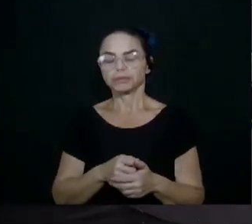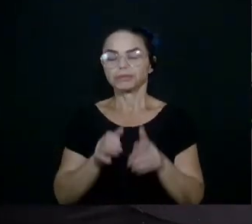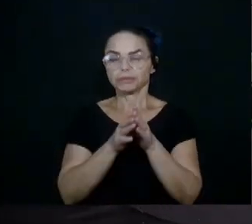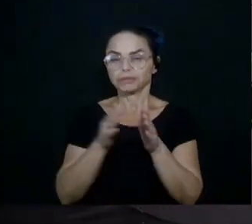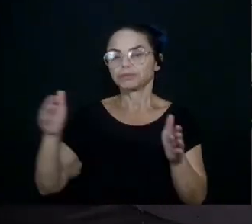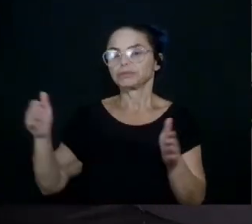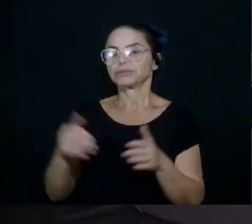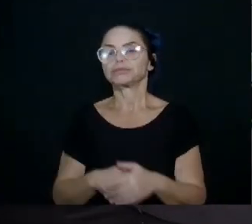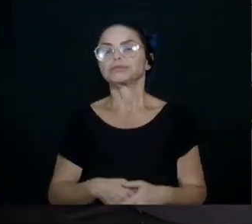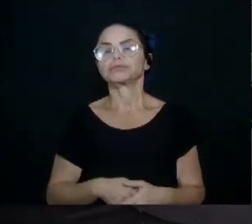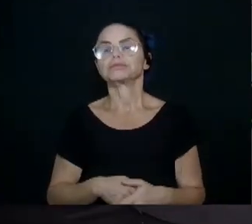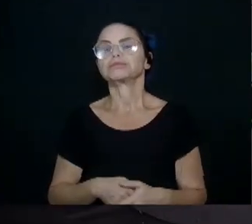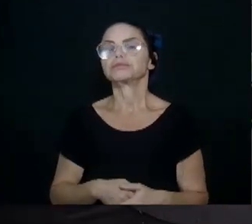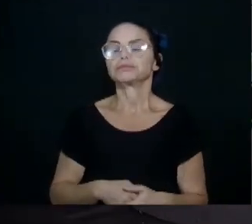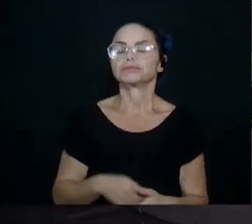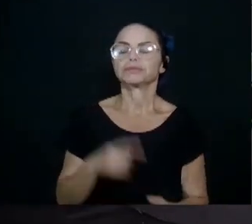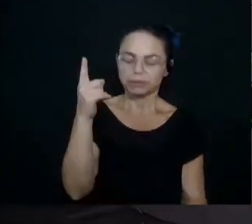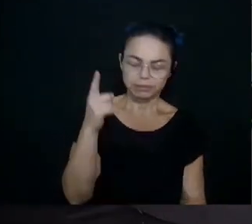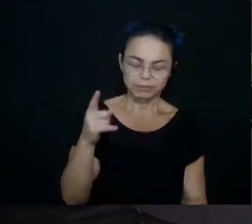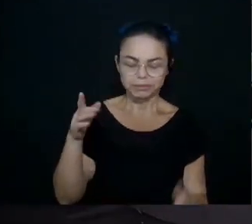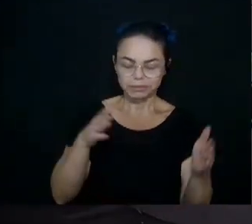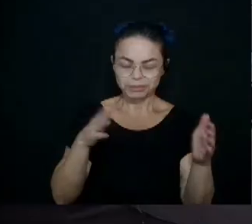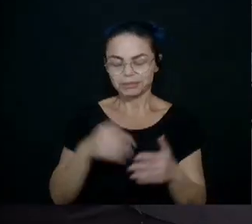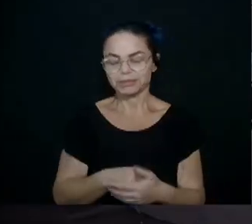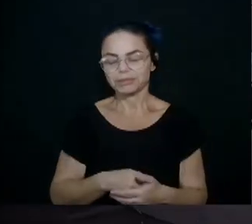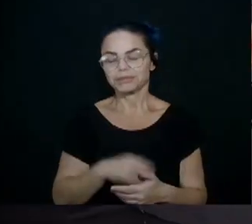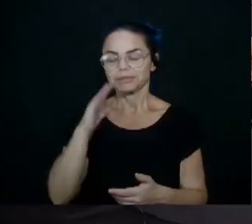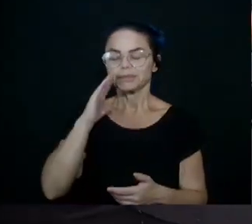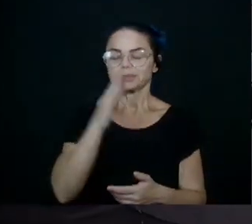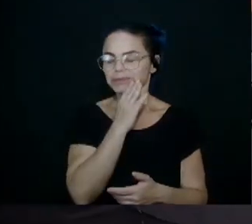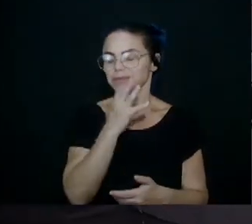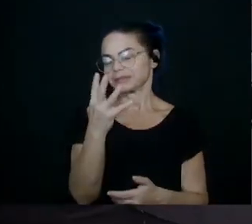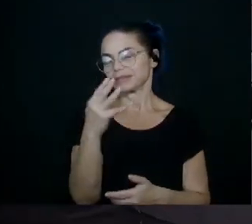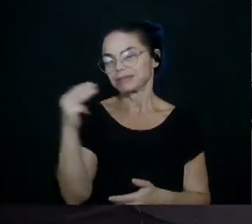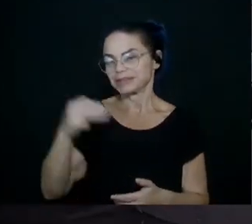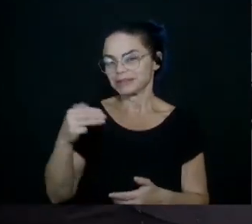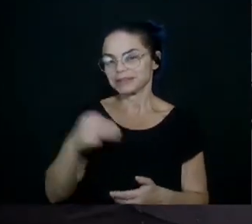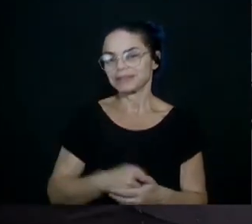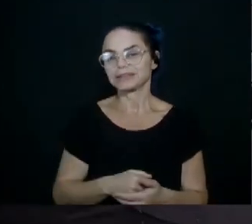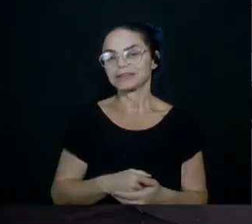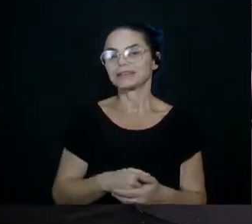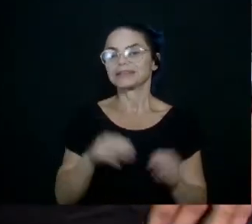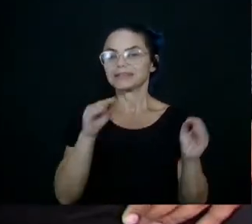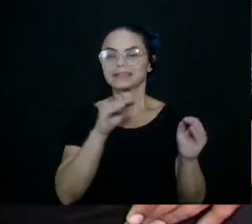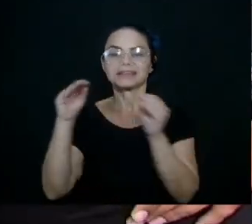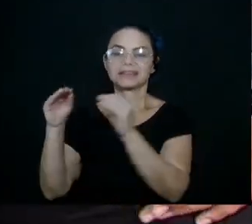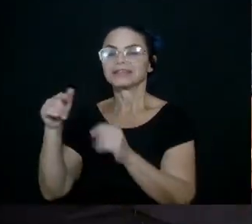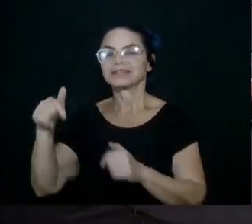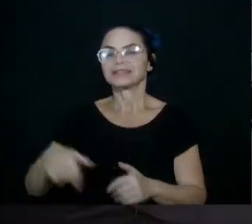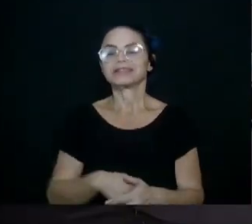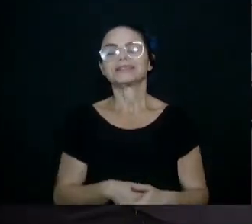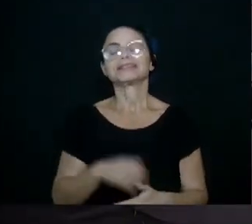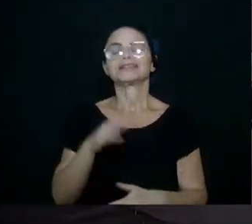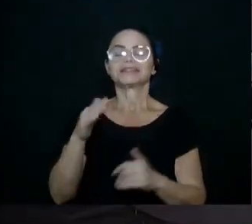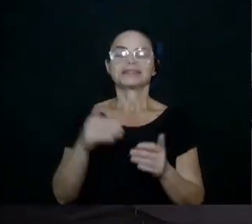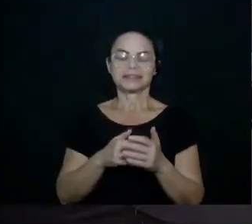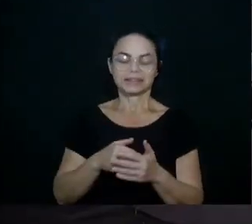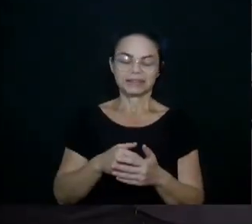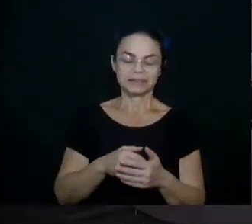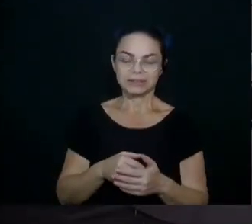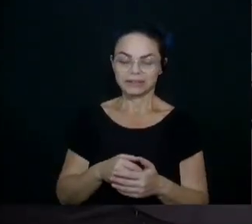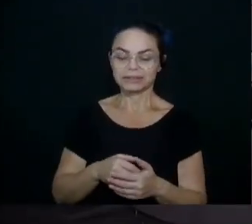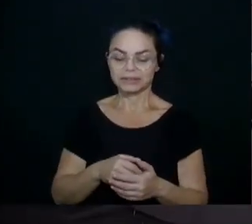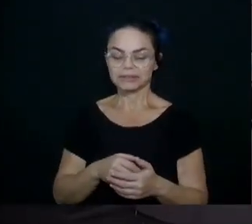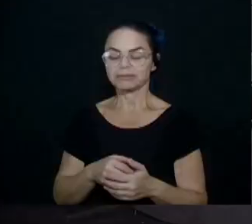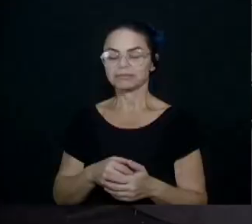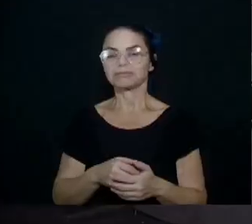Na verdade não, um momento, né? Teve a barbearia de 4 metros. De 4 e depois você já veio para esse espaço já total. Vim para esse espaço total, já vim pro... só que aí, nesse